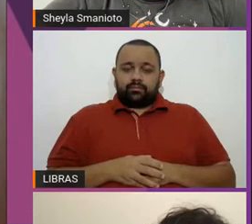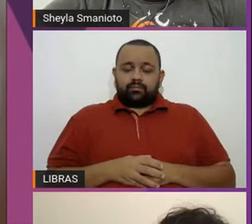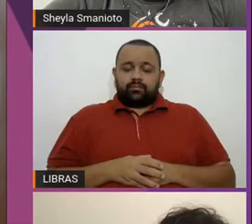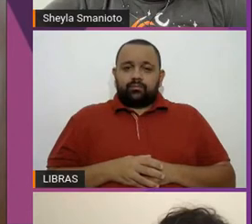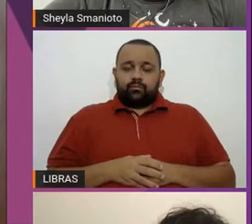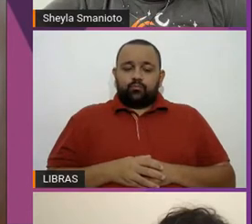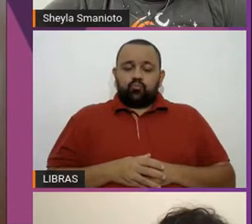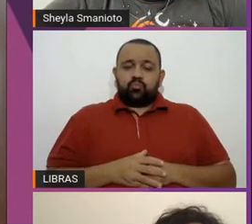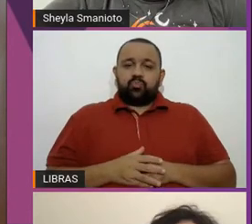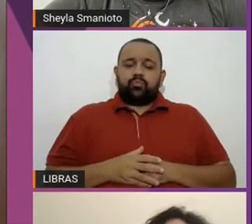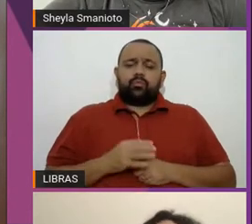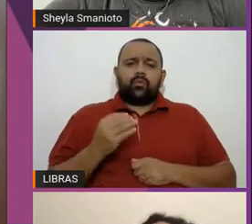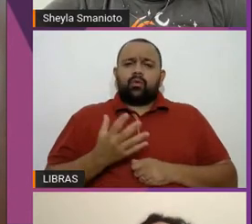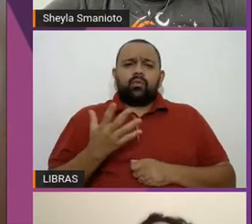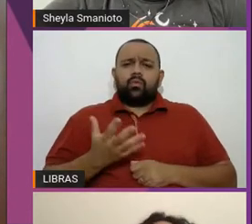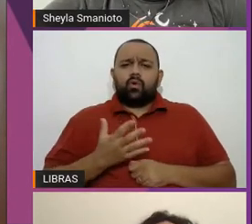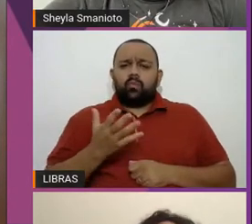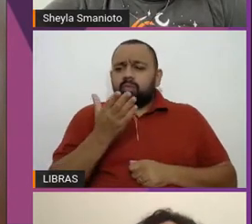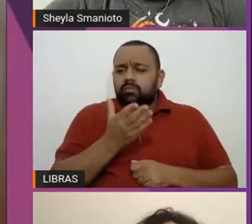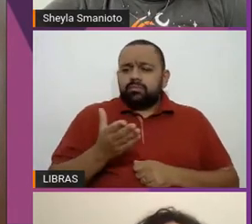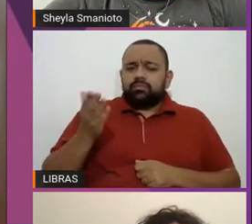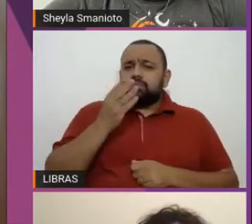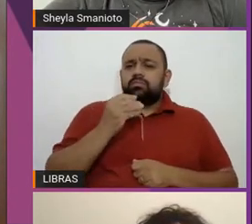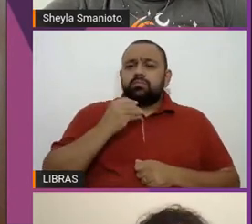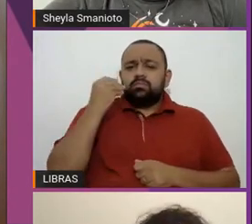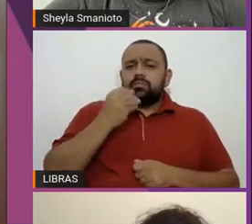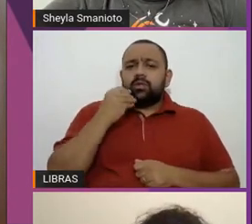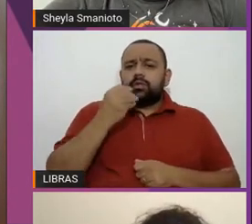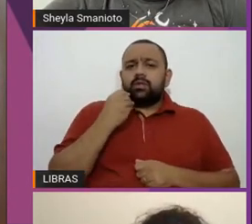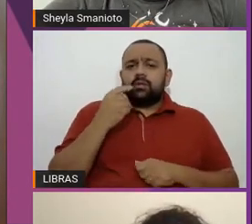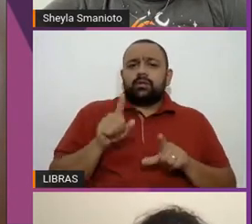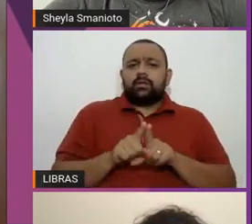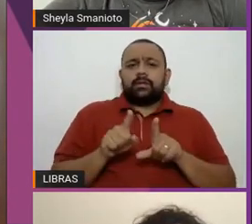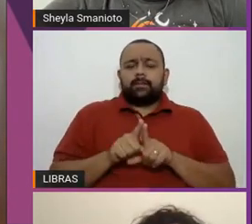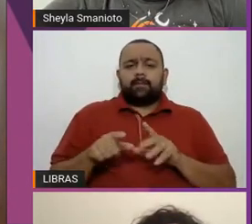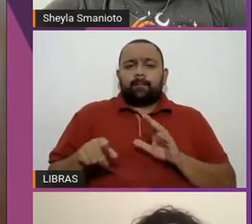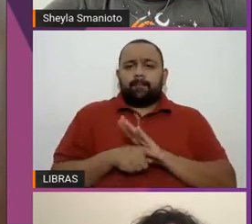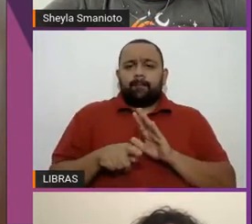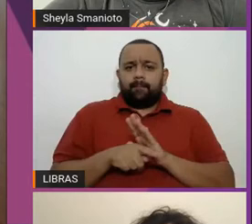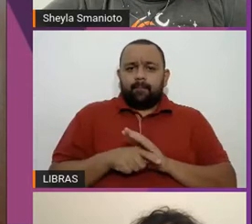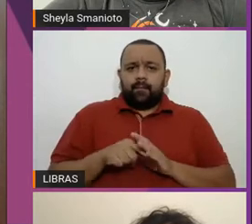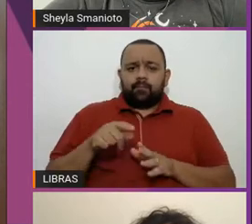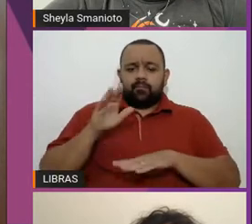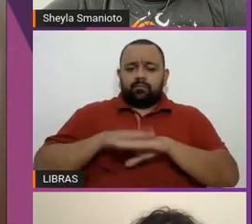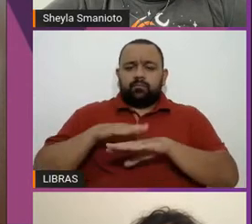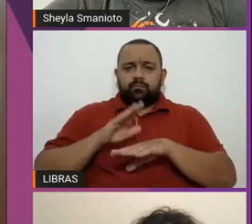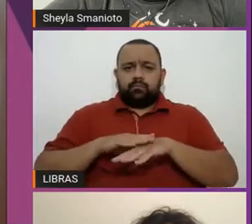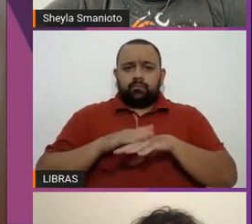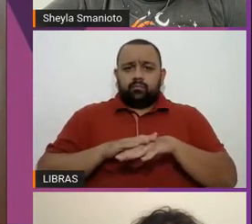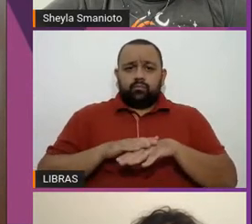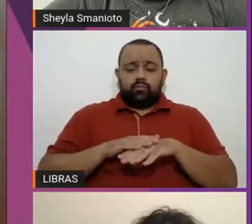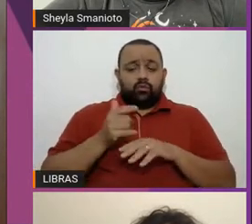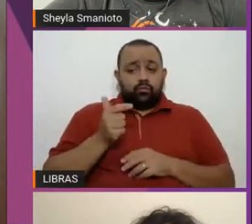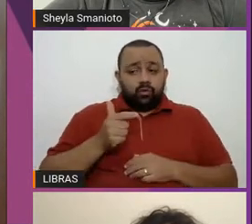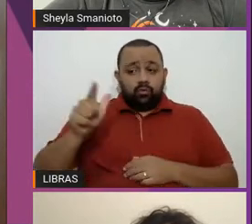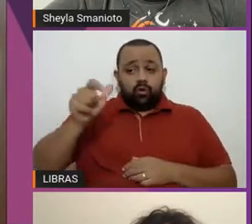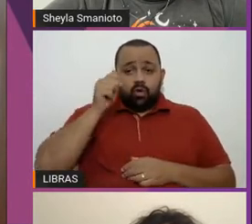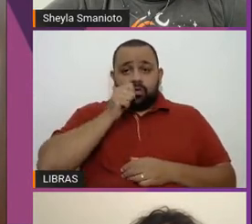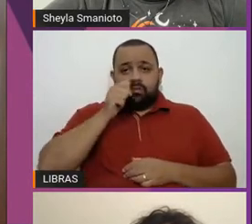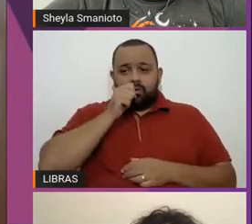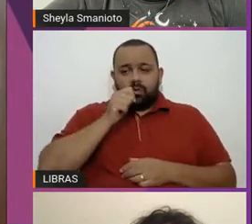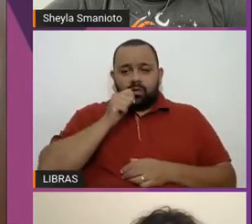que é para você é para ciência de alteridade que vocês vão escrevendo sobre uma outra mulher